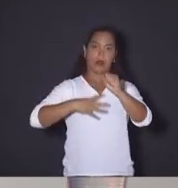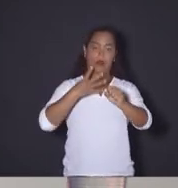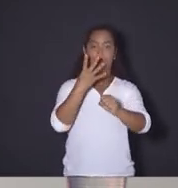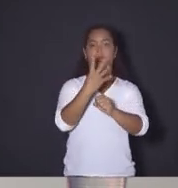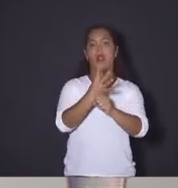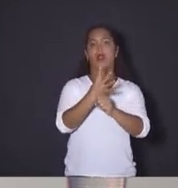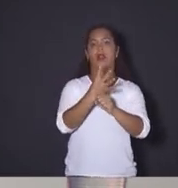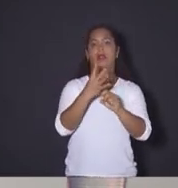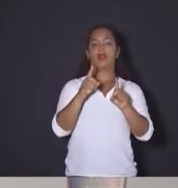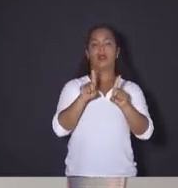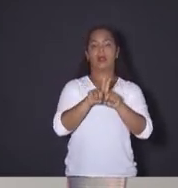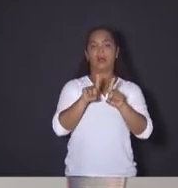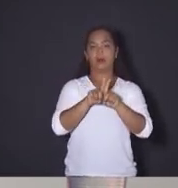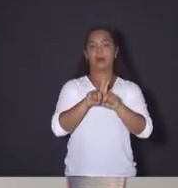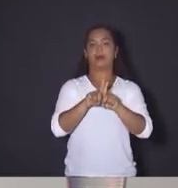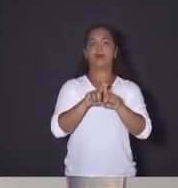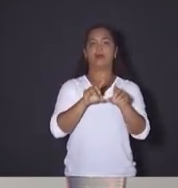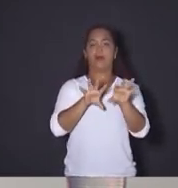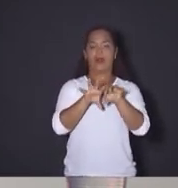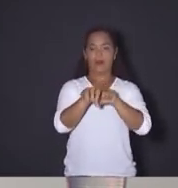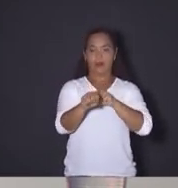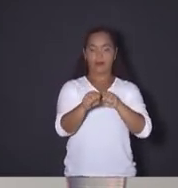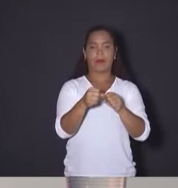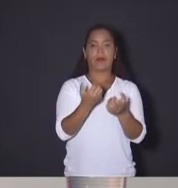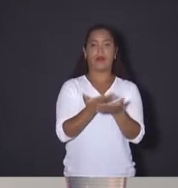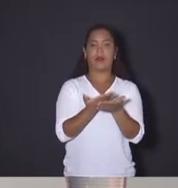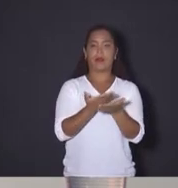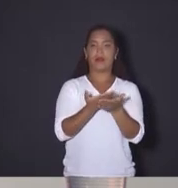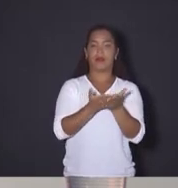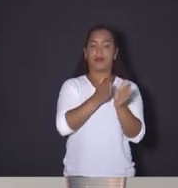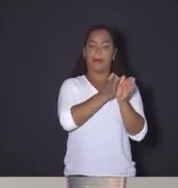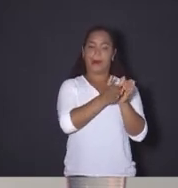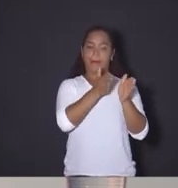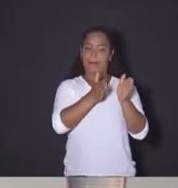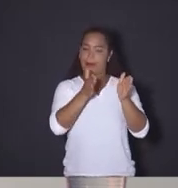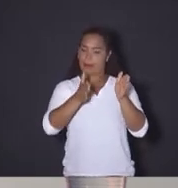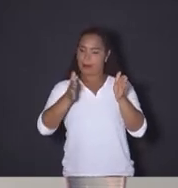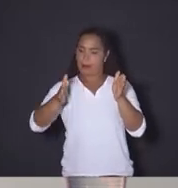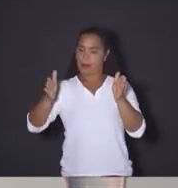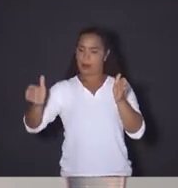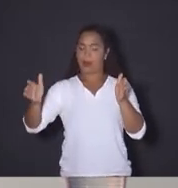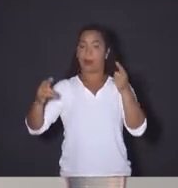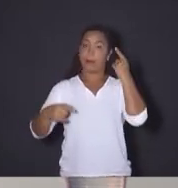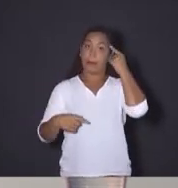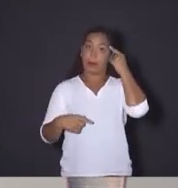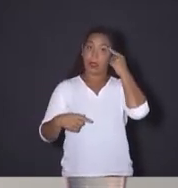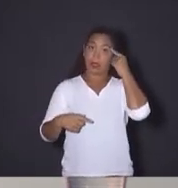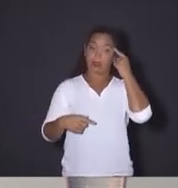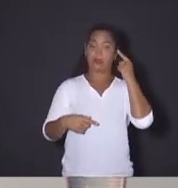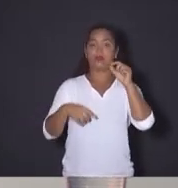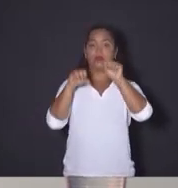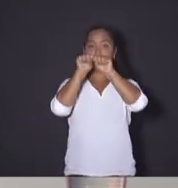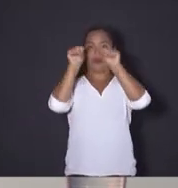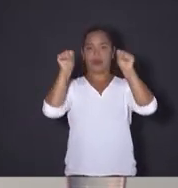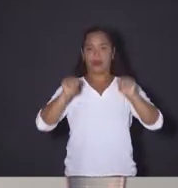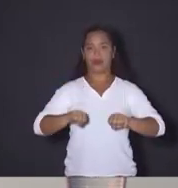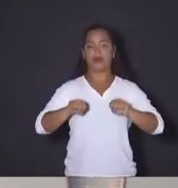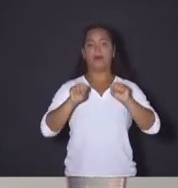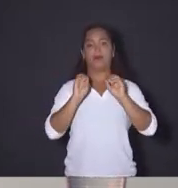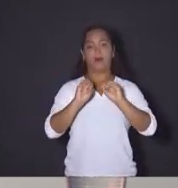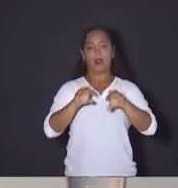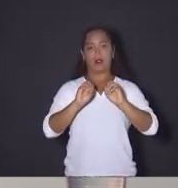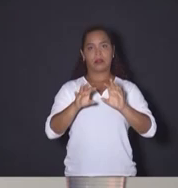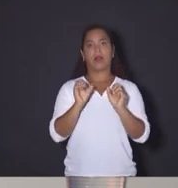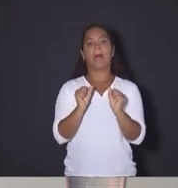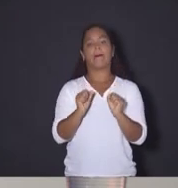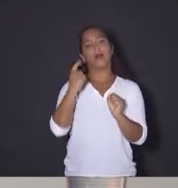ea formação pedagógica ea formação continuada traz algo extremamente novo que é de pensar que os próprios sistemas de ensino podem pensar a